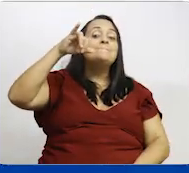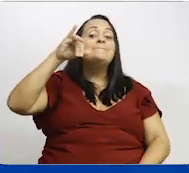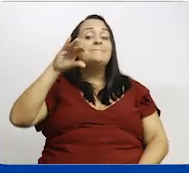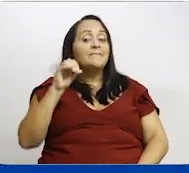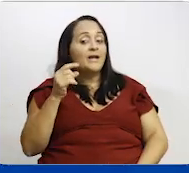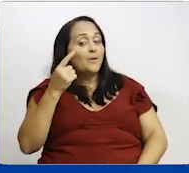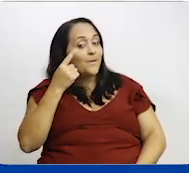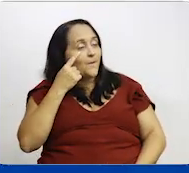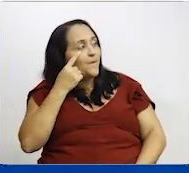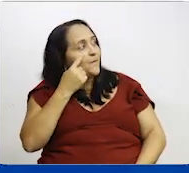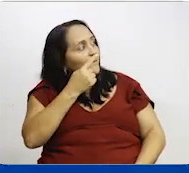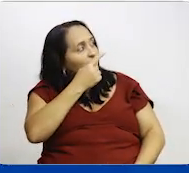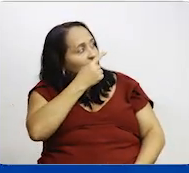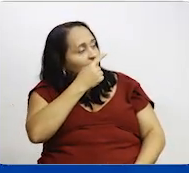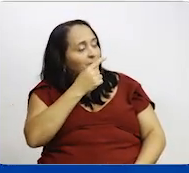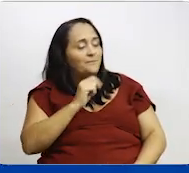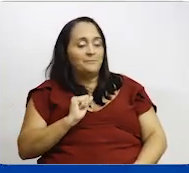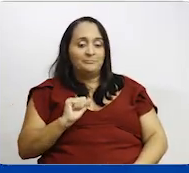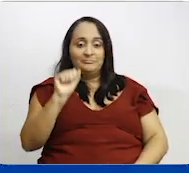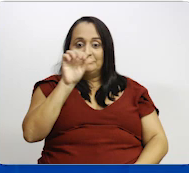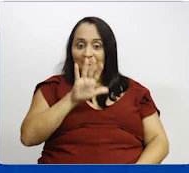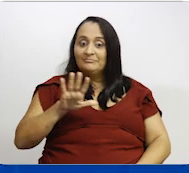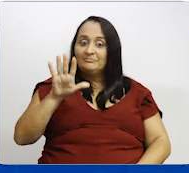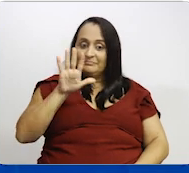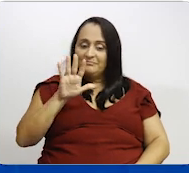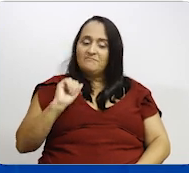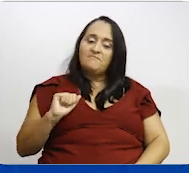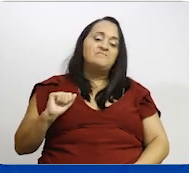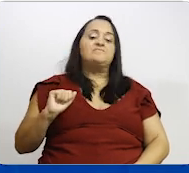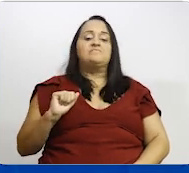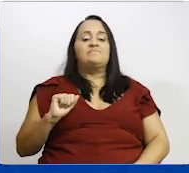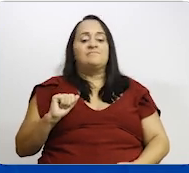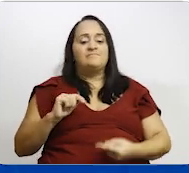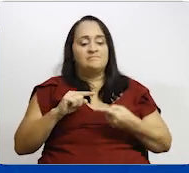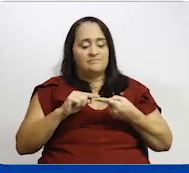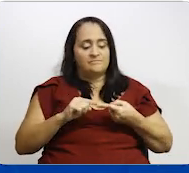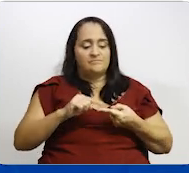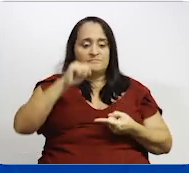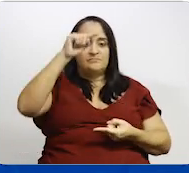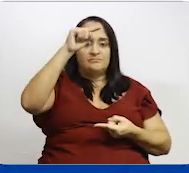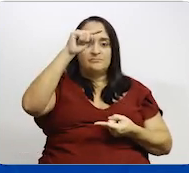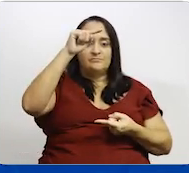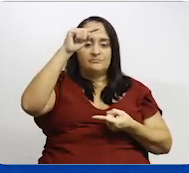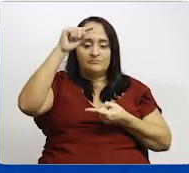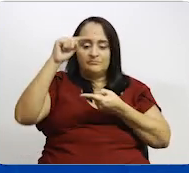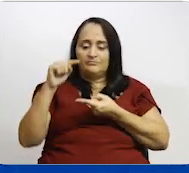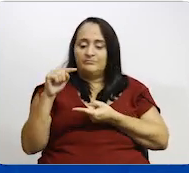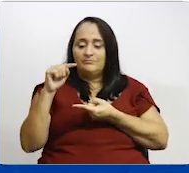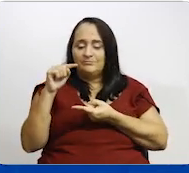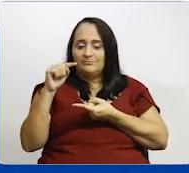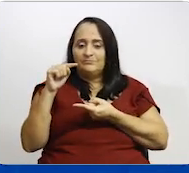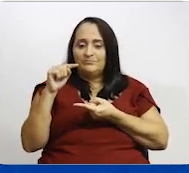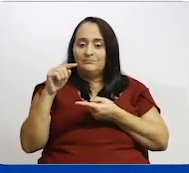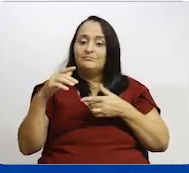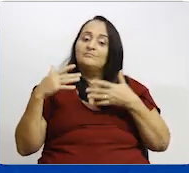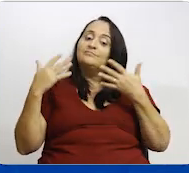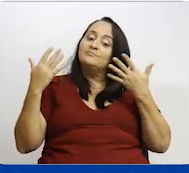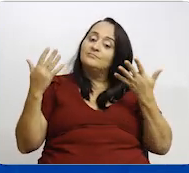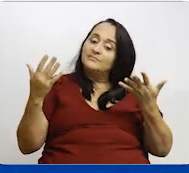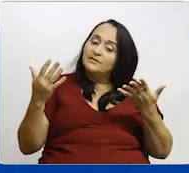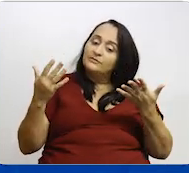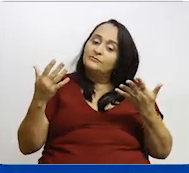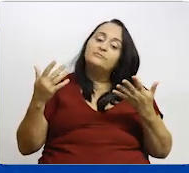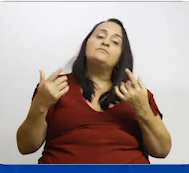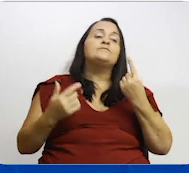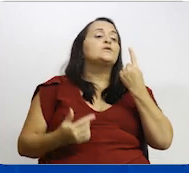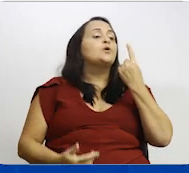nessa imagem para entender melhor. Então, esse recipiente aqui de 1,5 litro, ele é